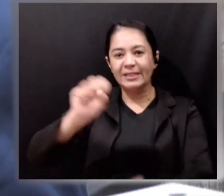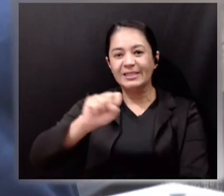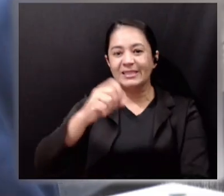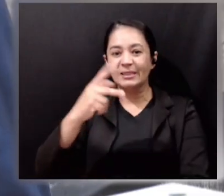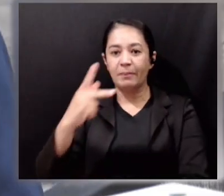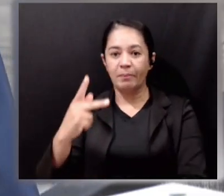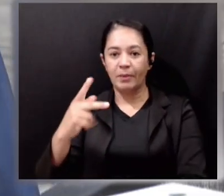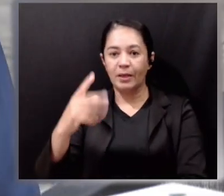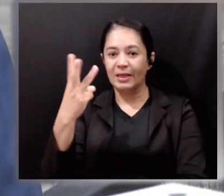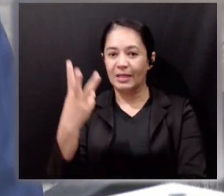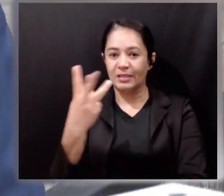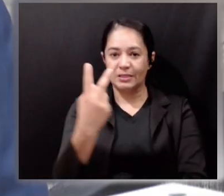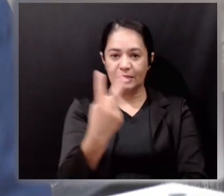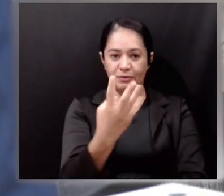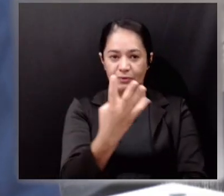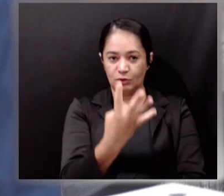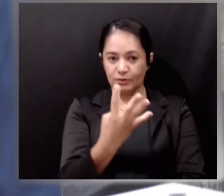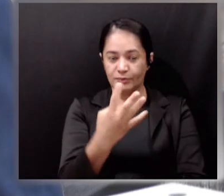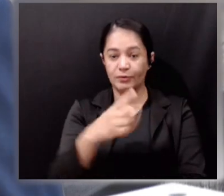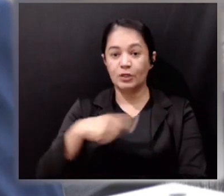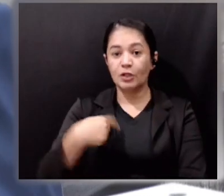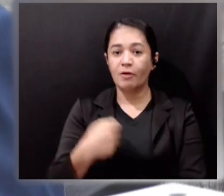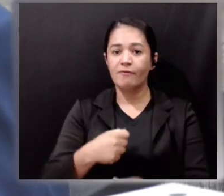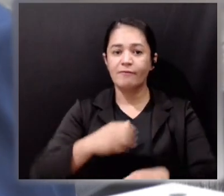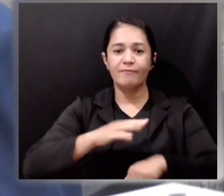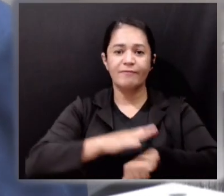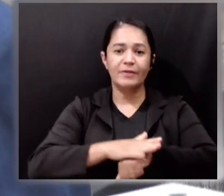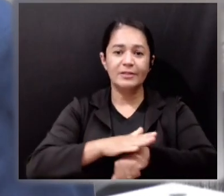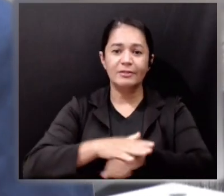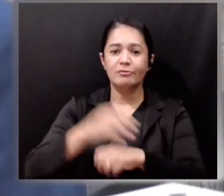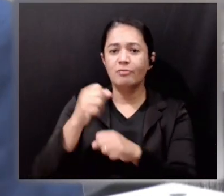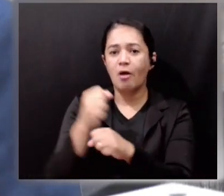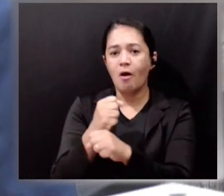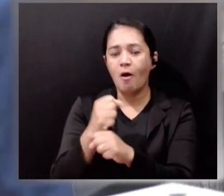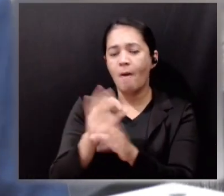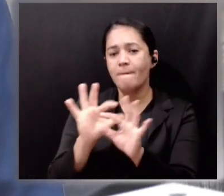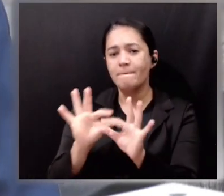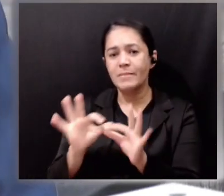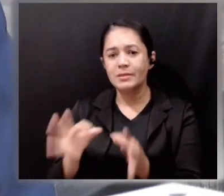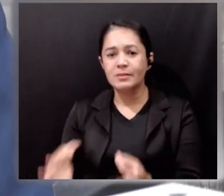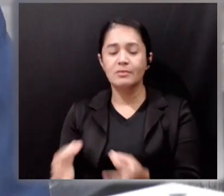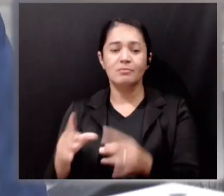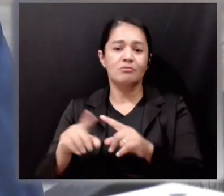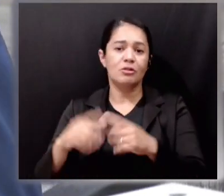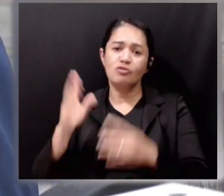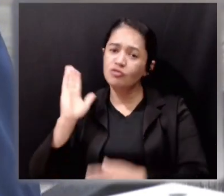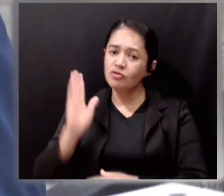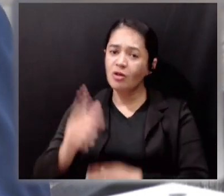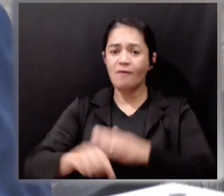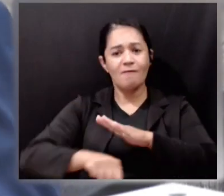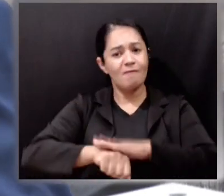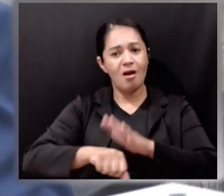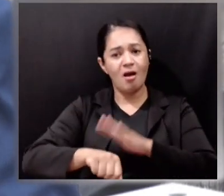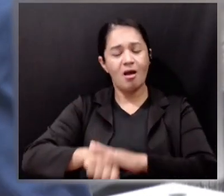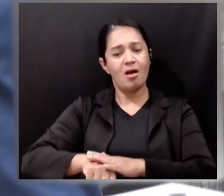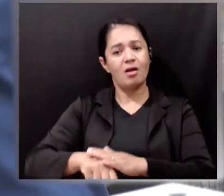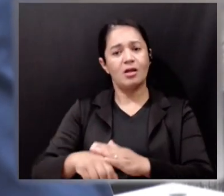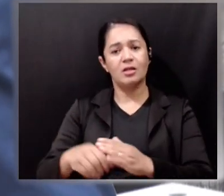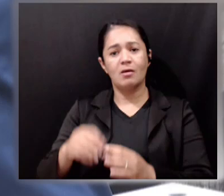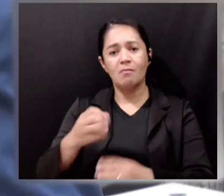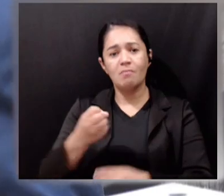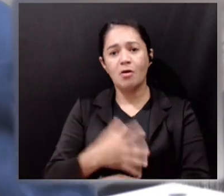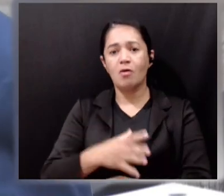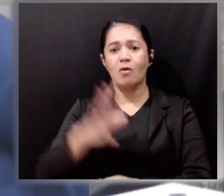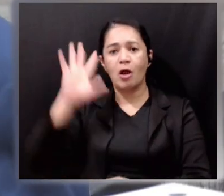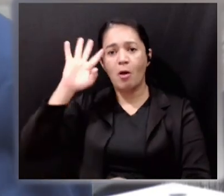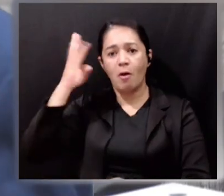SP-324. Está sendo feita uma obra simples, então que possa já ser feito para resolver o problema daquela população, porque tem postos de saúde